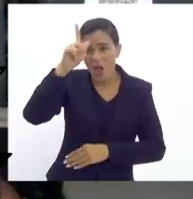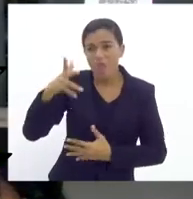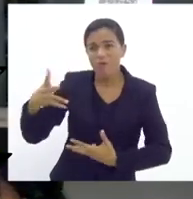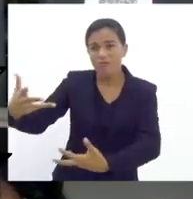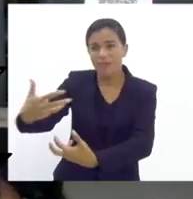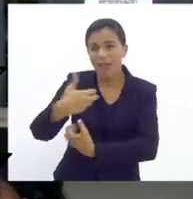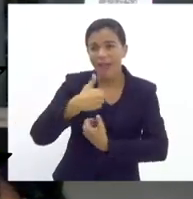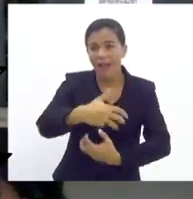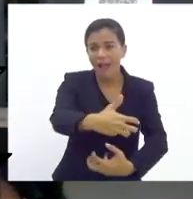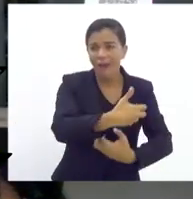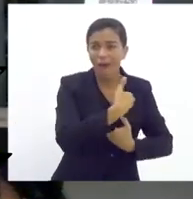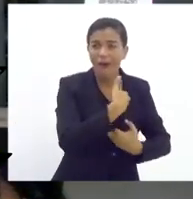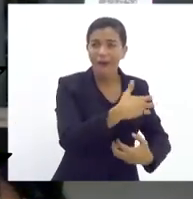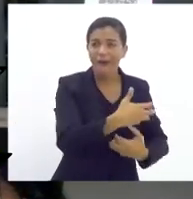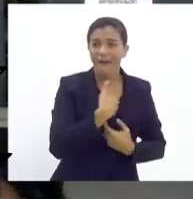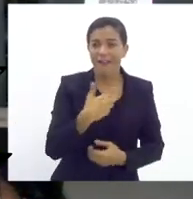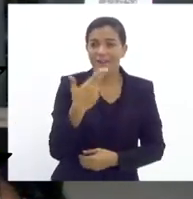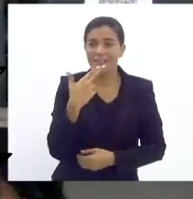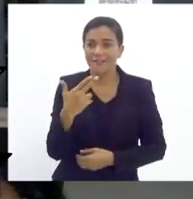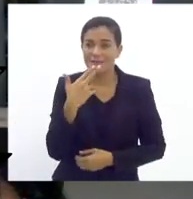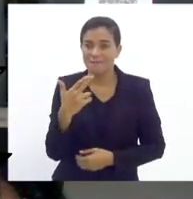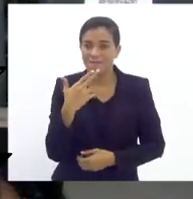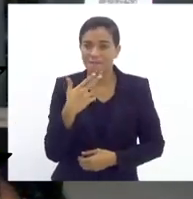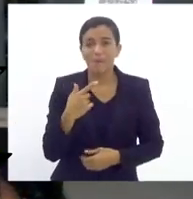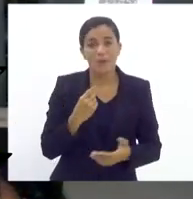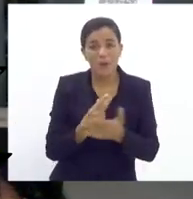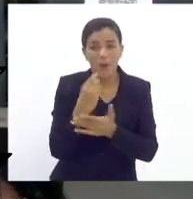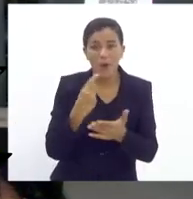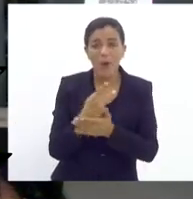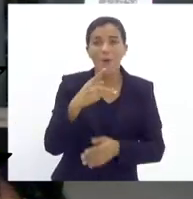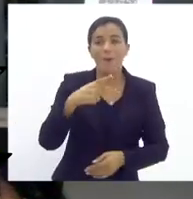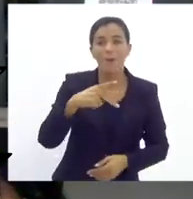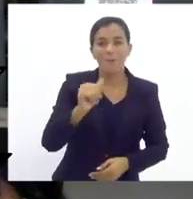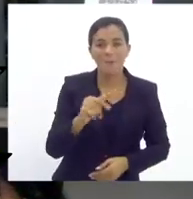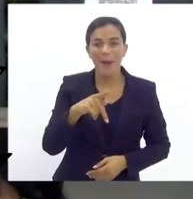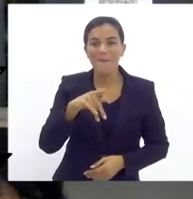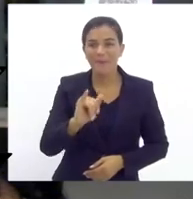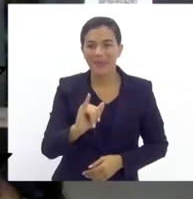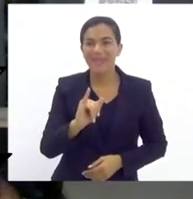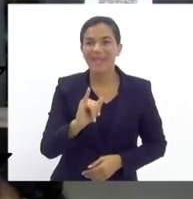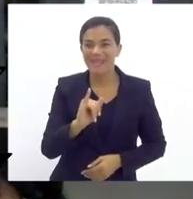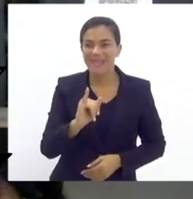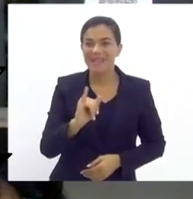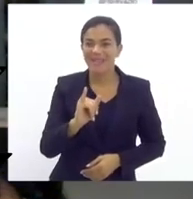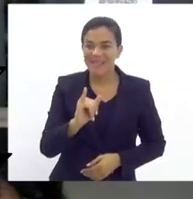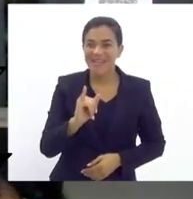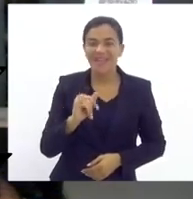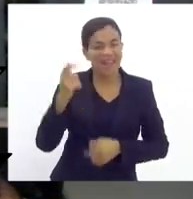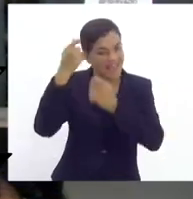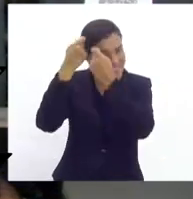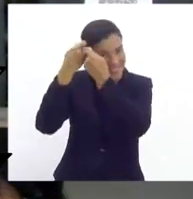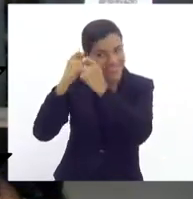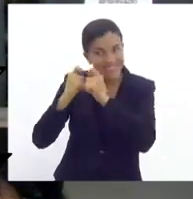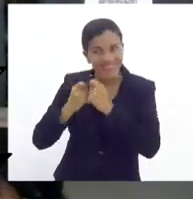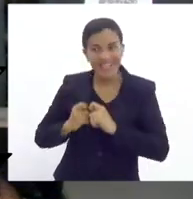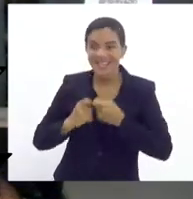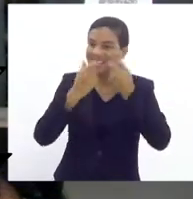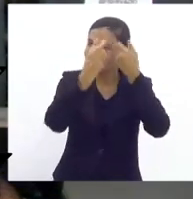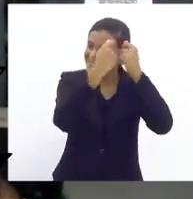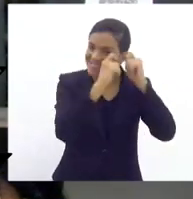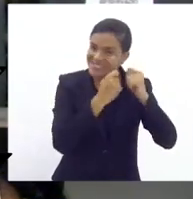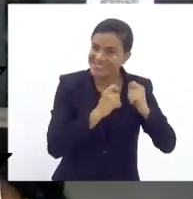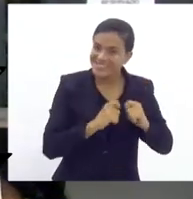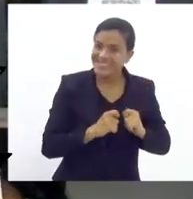nossa população refugiada compra no papi compre no papi gente trouxe o cabelo